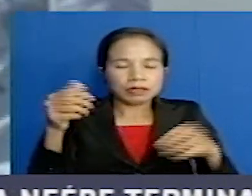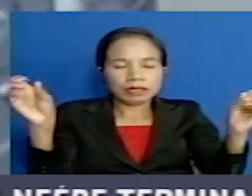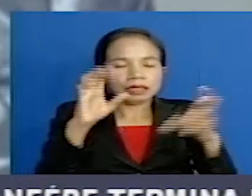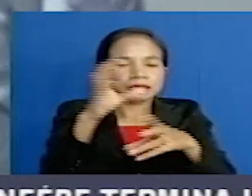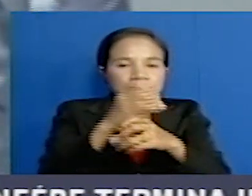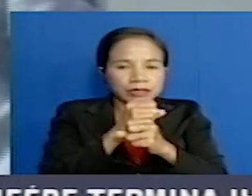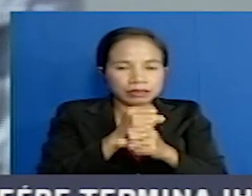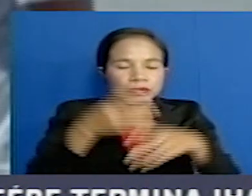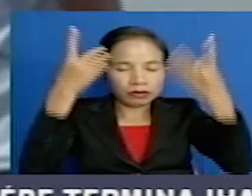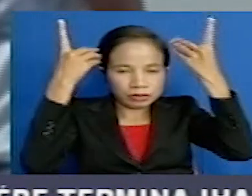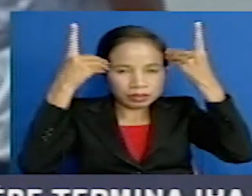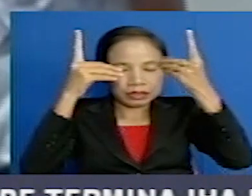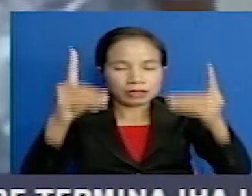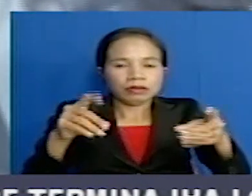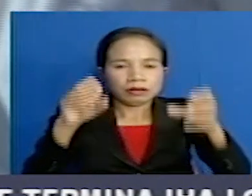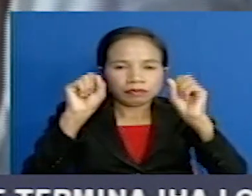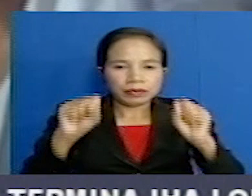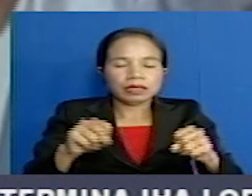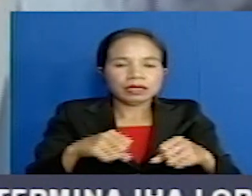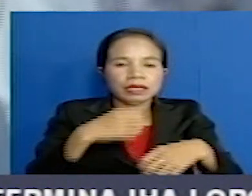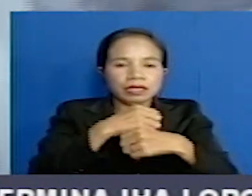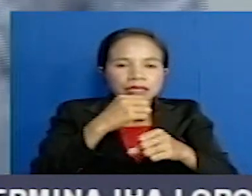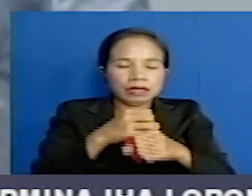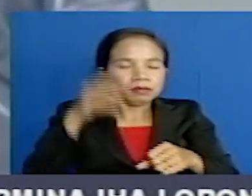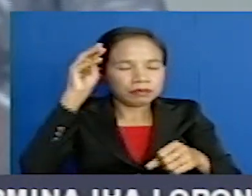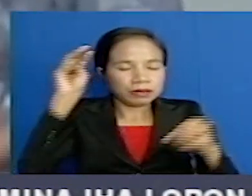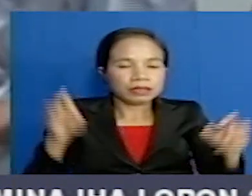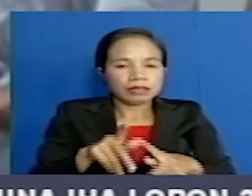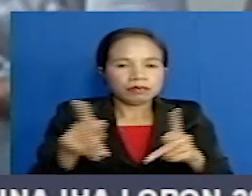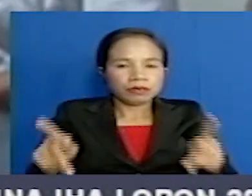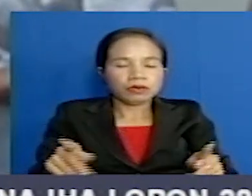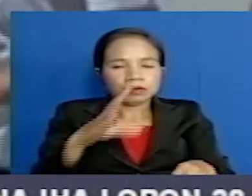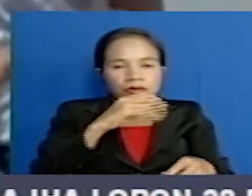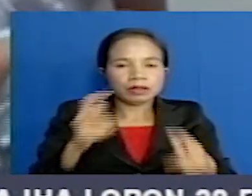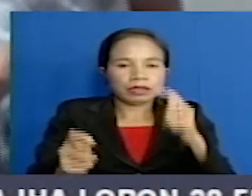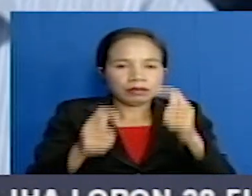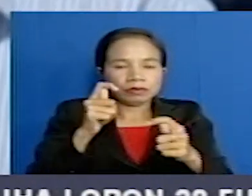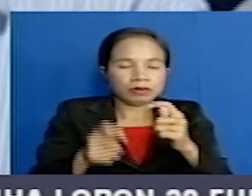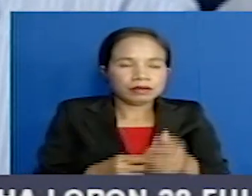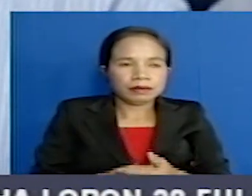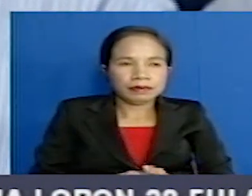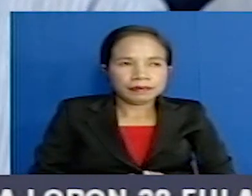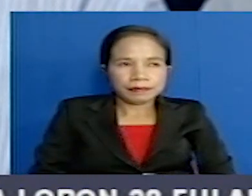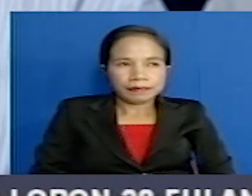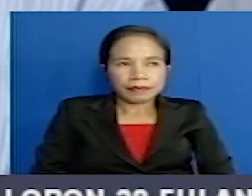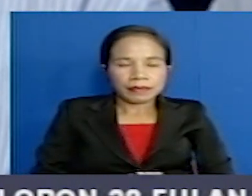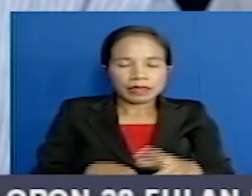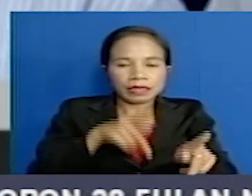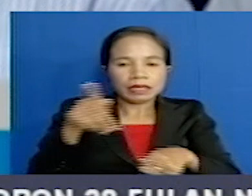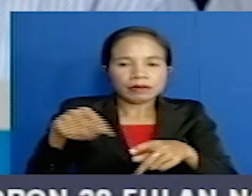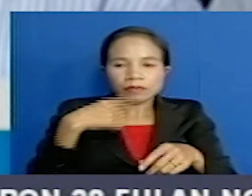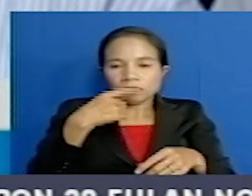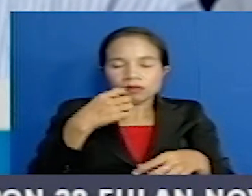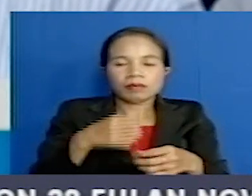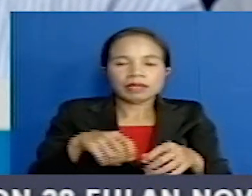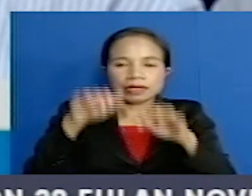satisfaz, o decisão ne, bele halo recurso ba Ministério Público no Tribunal. Cata pronto, é uma sema que ele rai